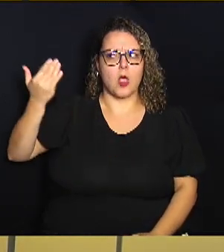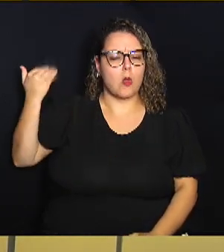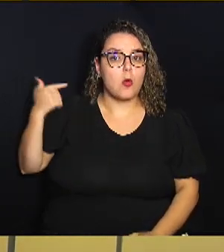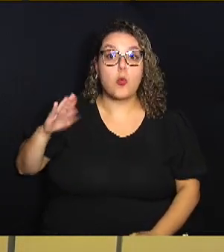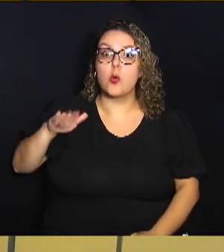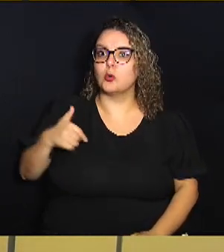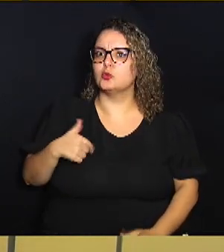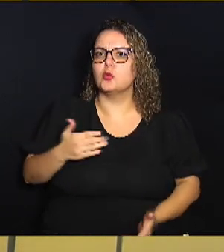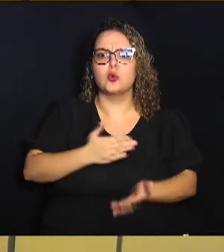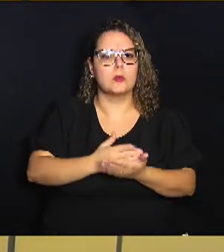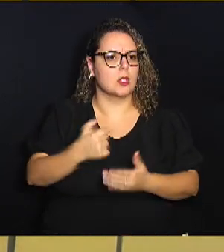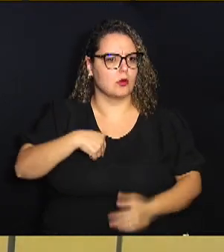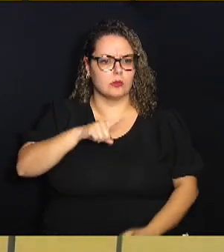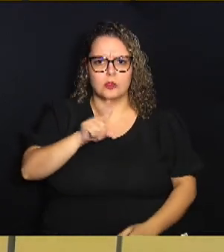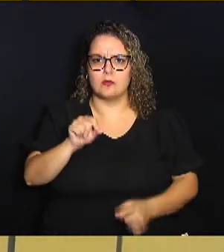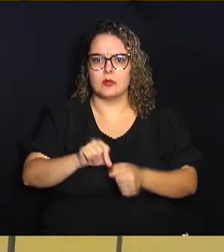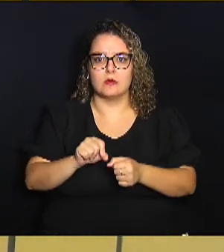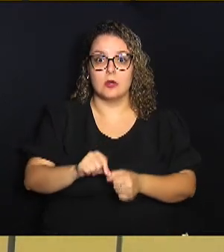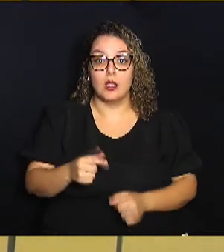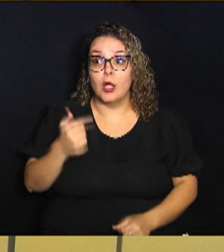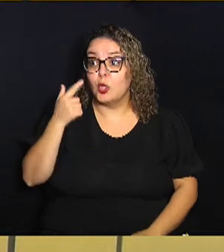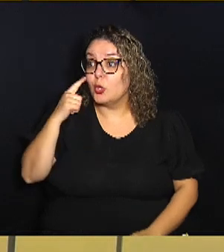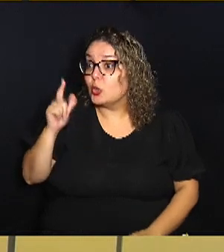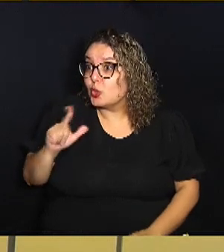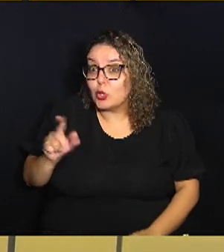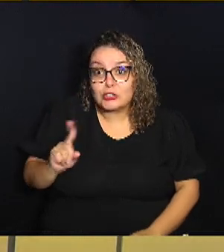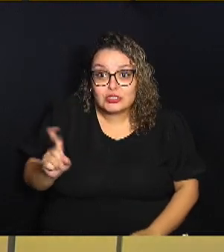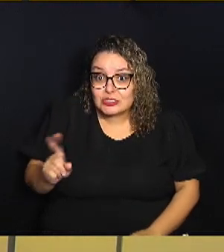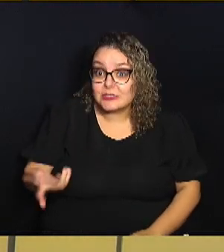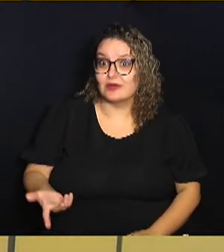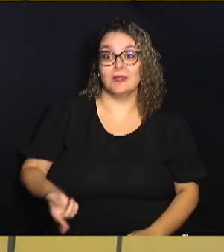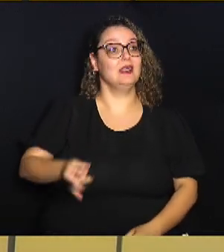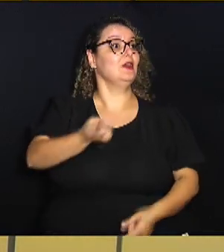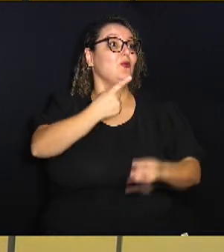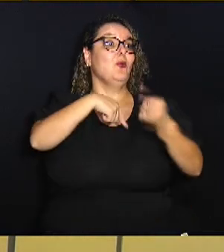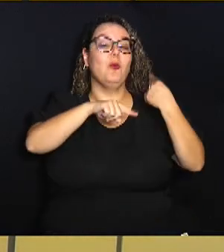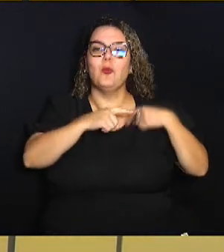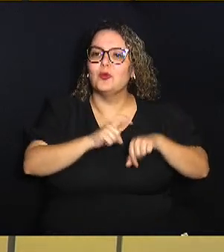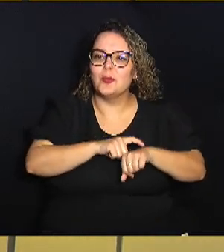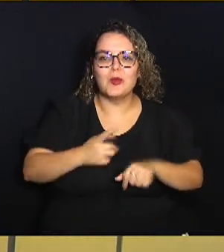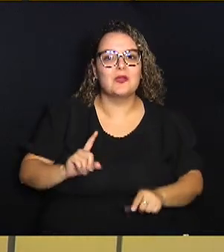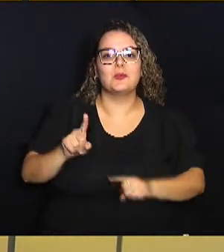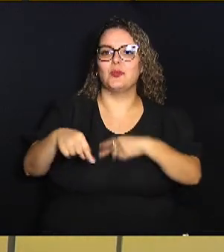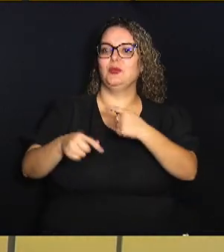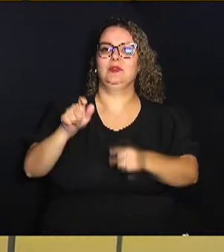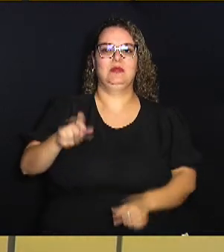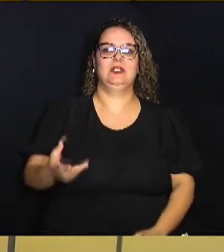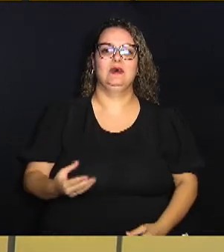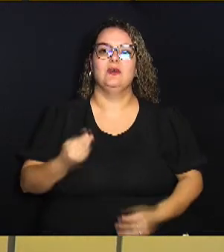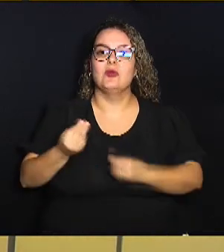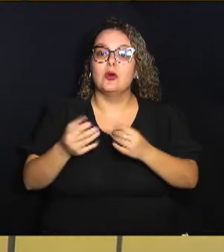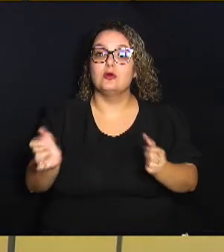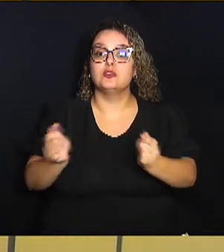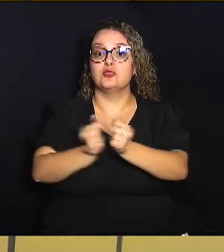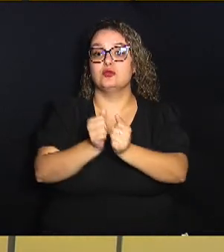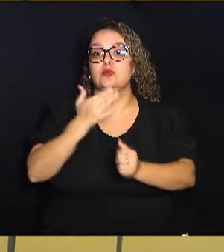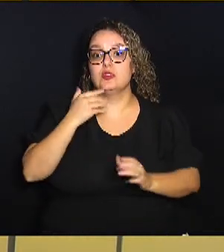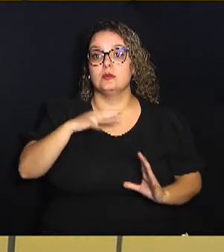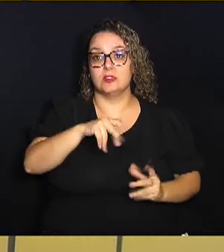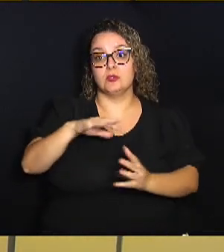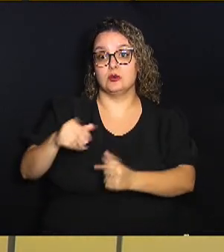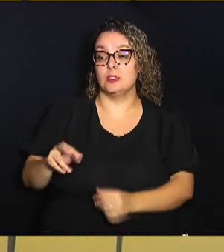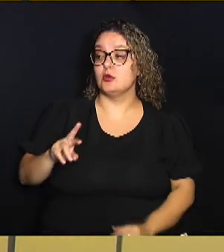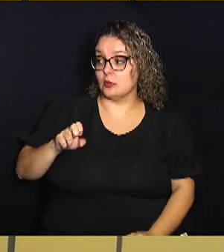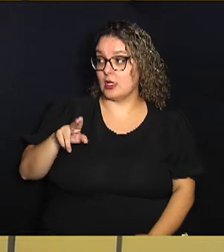comecei, eu não fazia isso. Claro que não, porque era outra época, era outra pessoa. Como é que a gente junta o melhor dos mundos? E acho que esse ponto que o